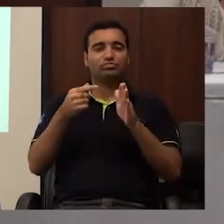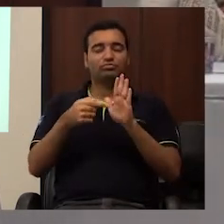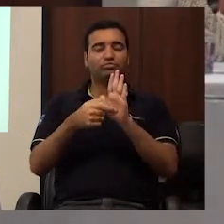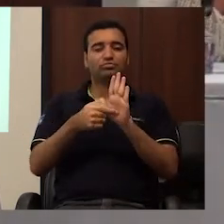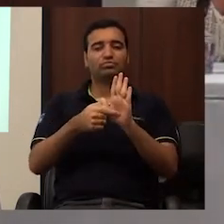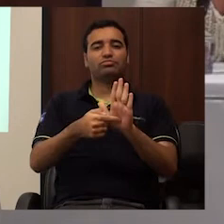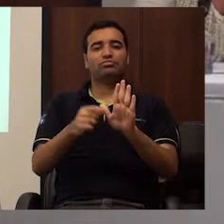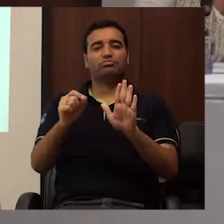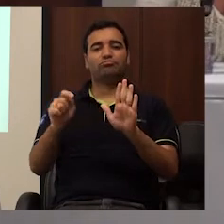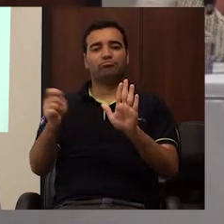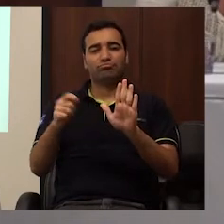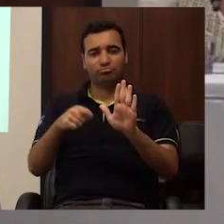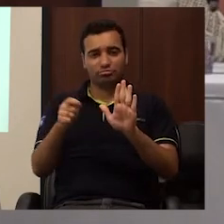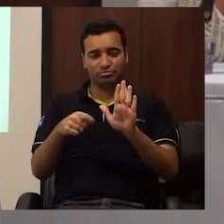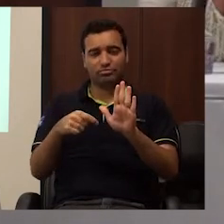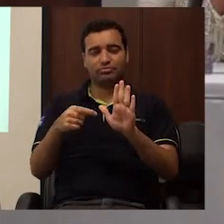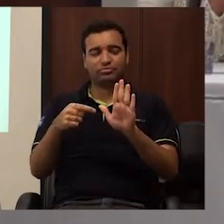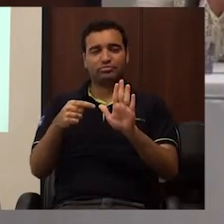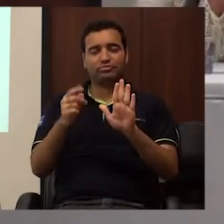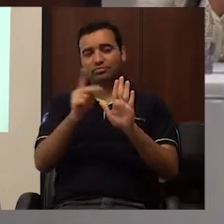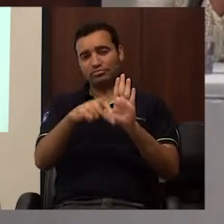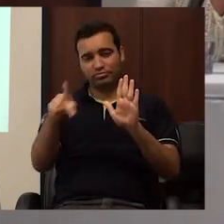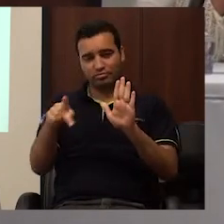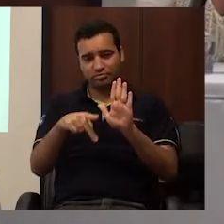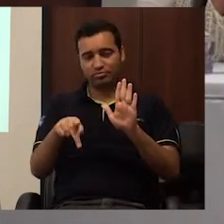a possibilidade do professor,